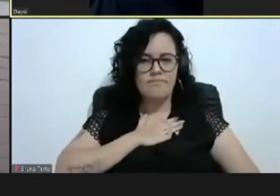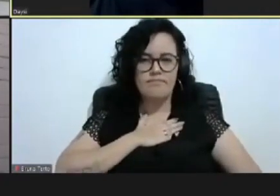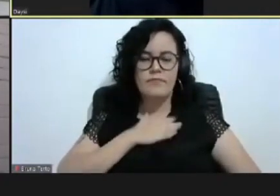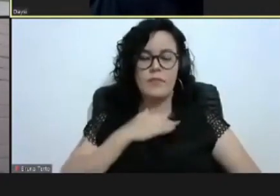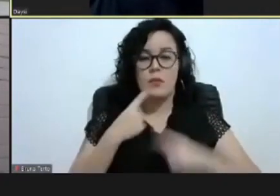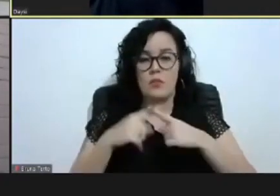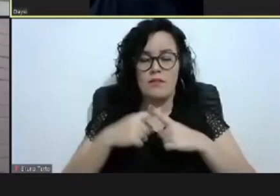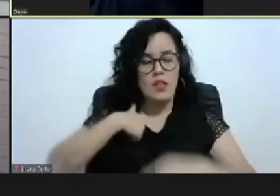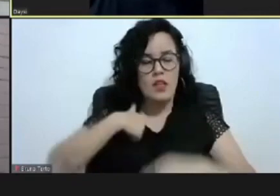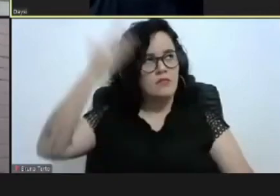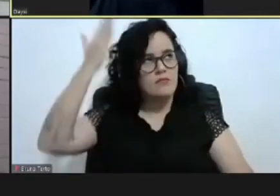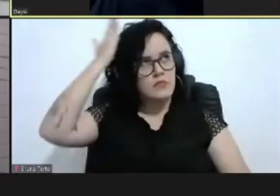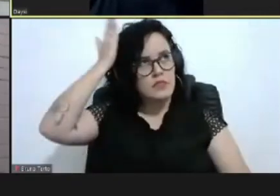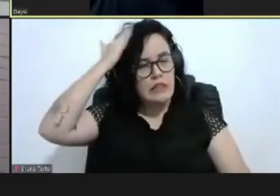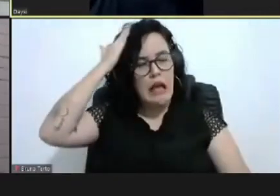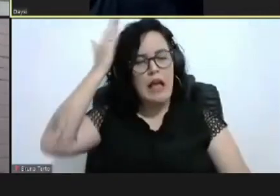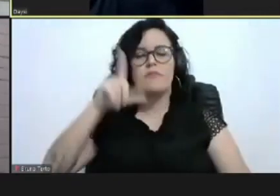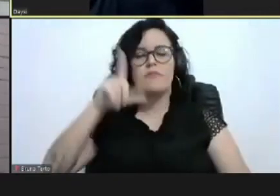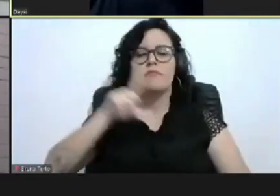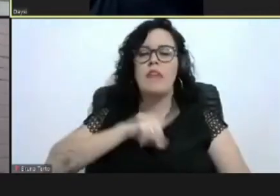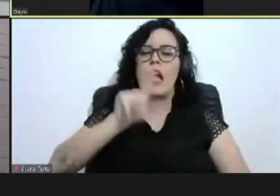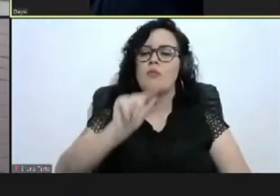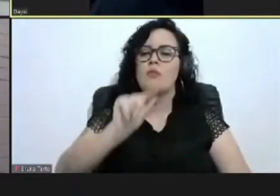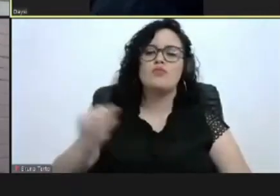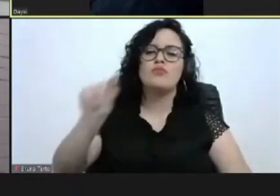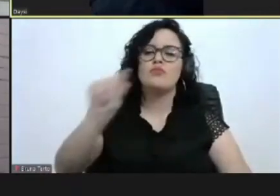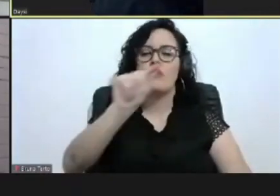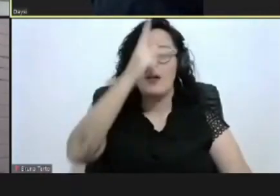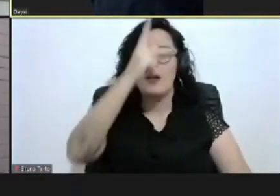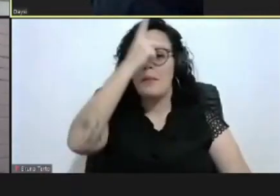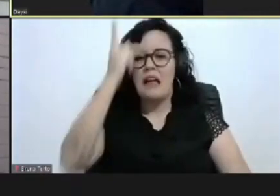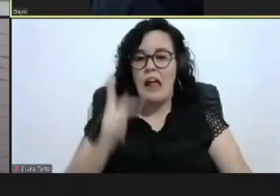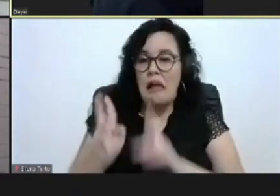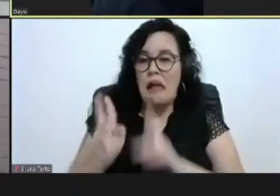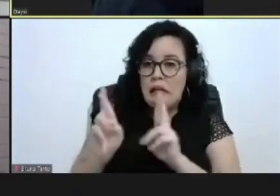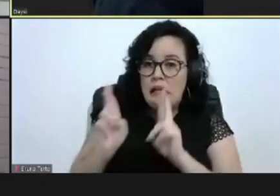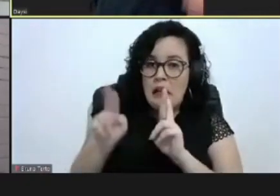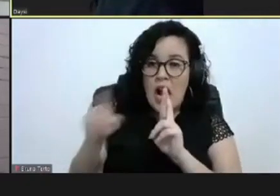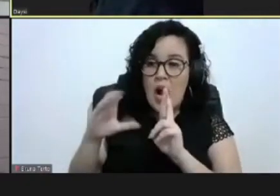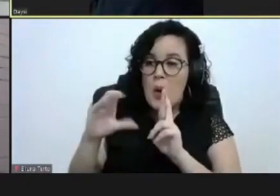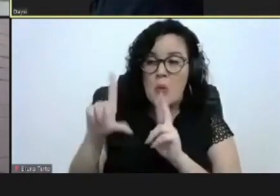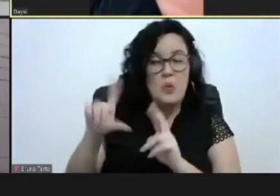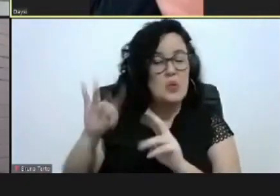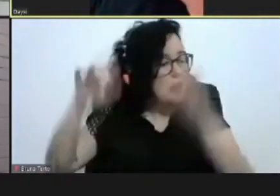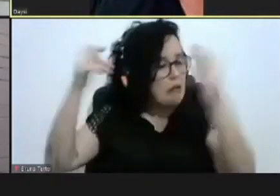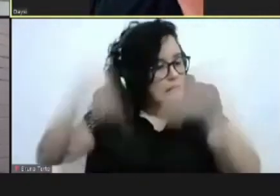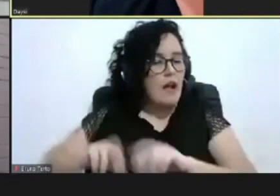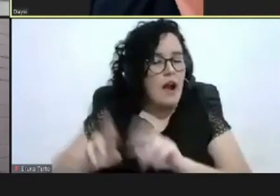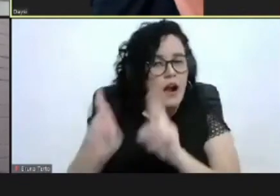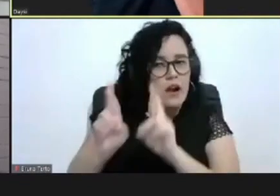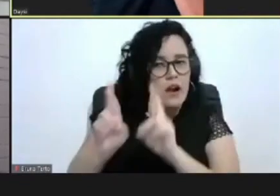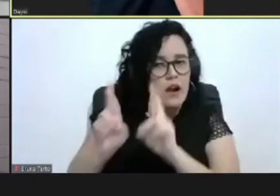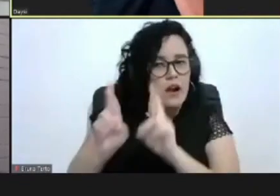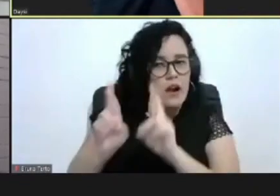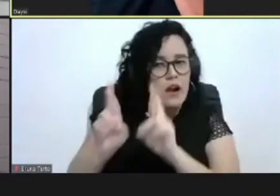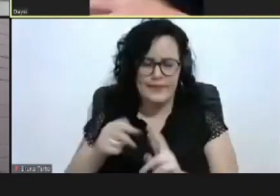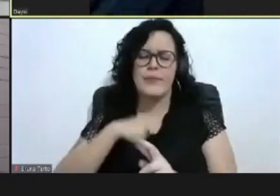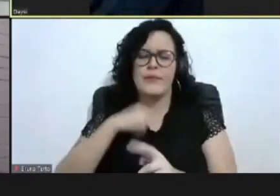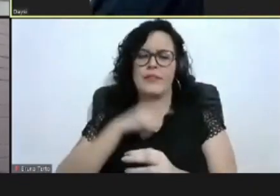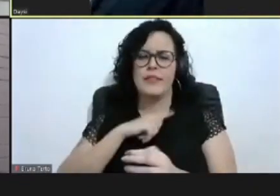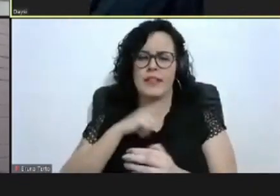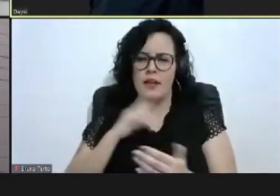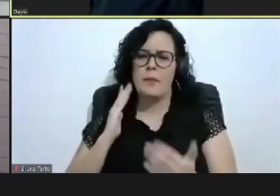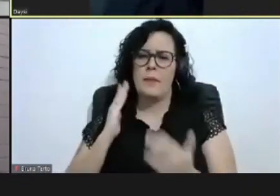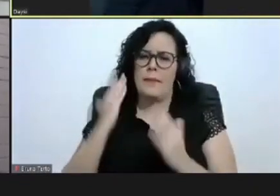eu sei que tem muita gente que torce para a CUT fechar, né? A gente tem processos,